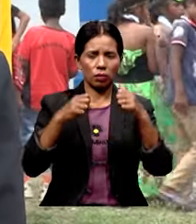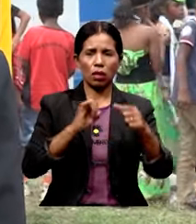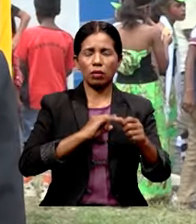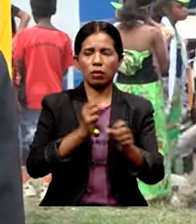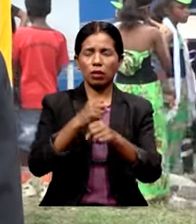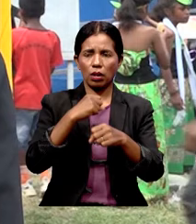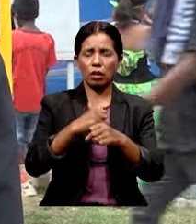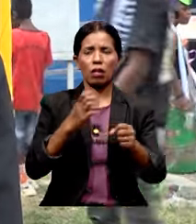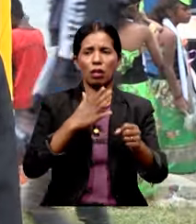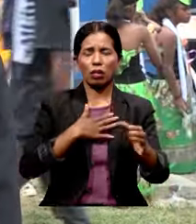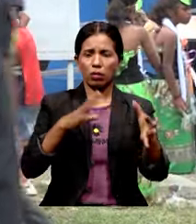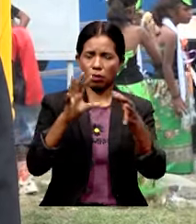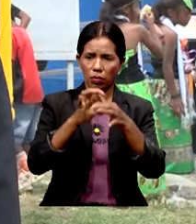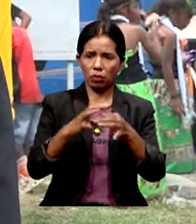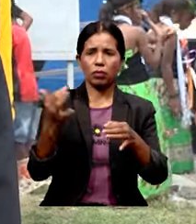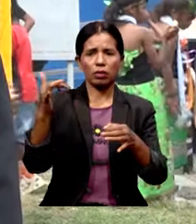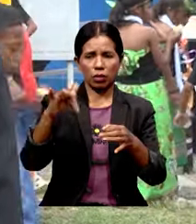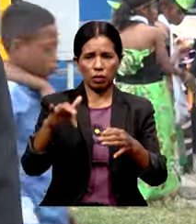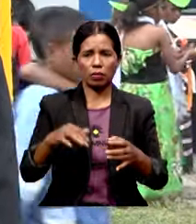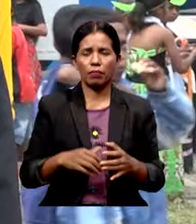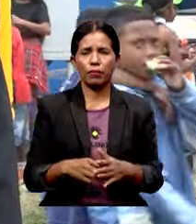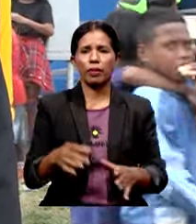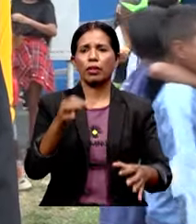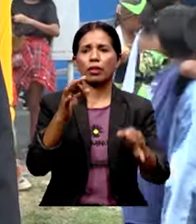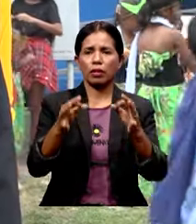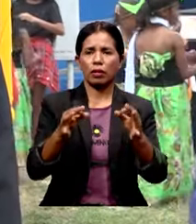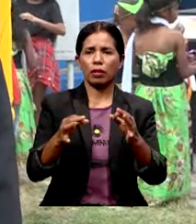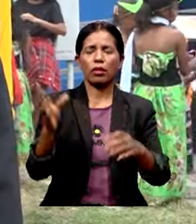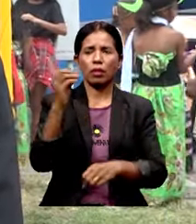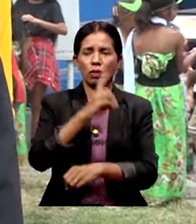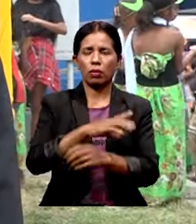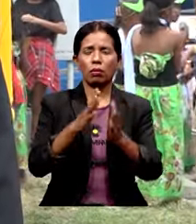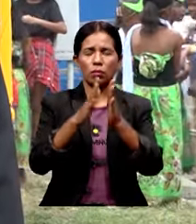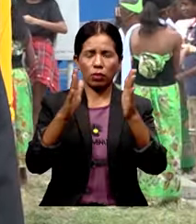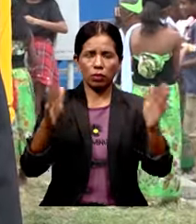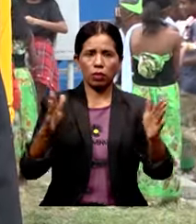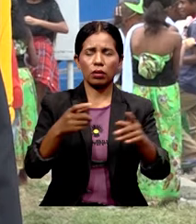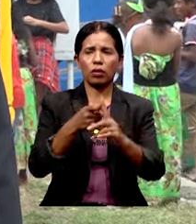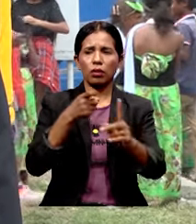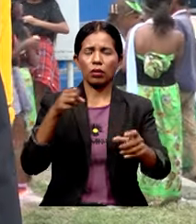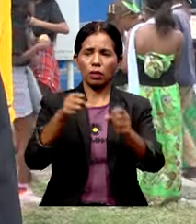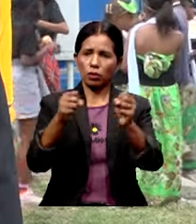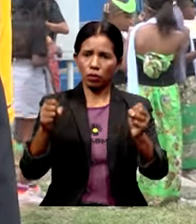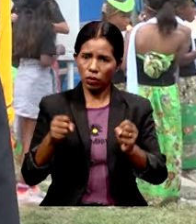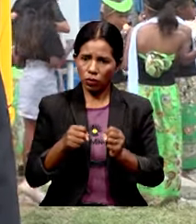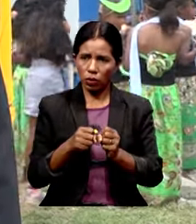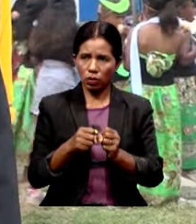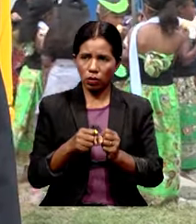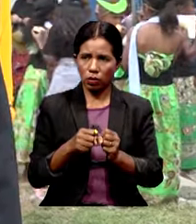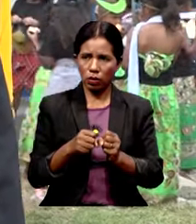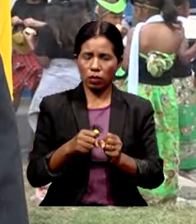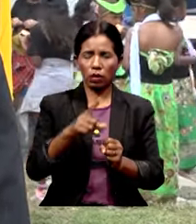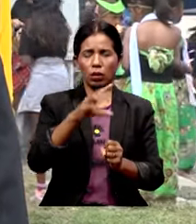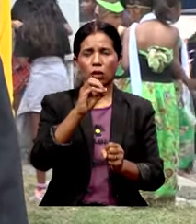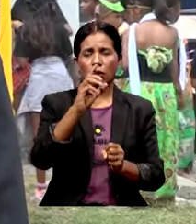ho haunya membro sira man khanesane a kare ka lorom bot o event bot mosu husi su postulo loto